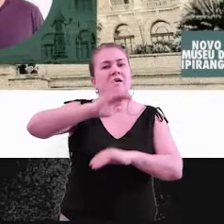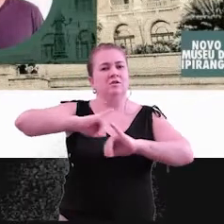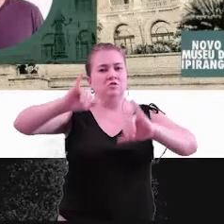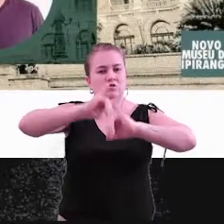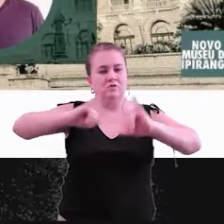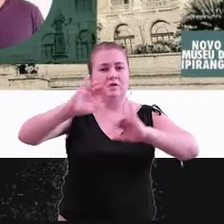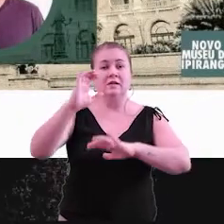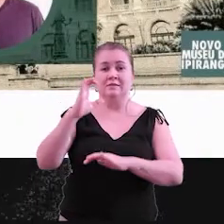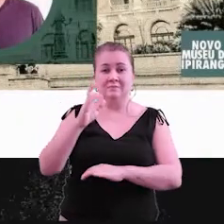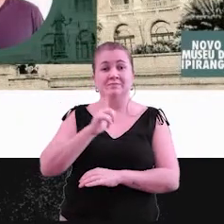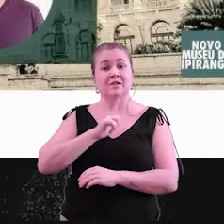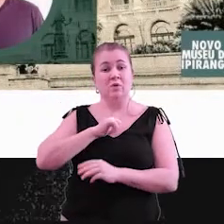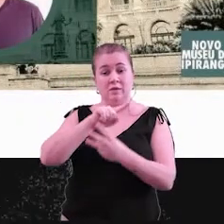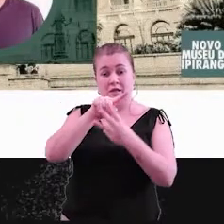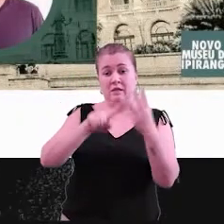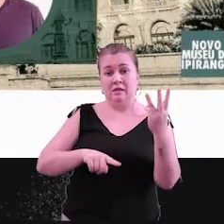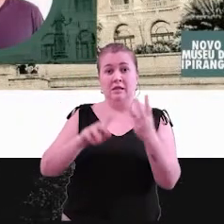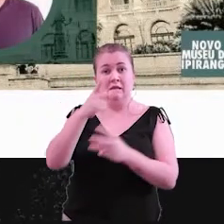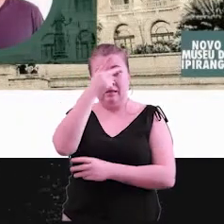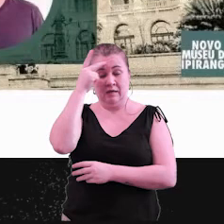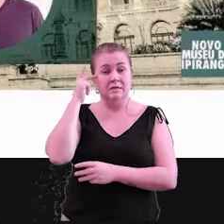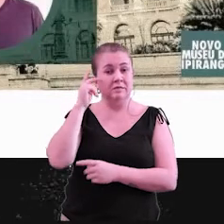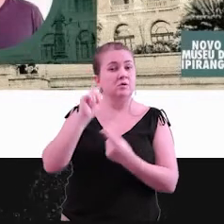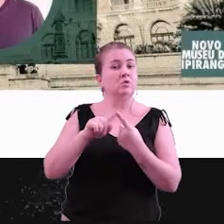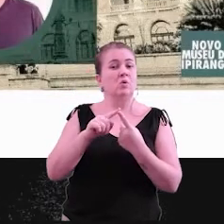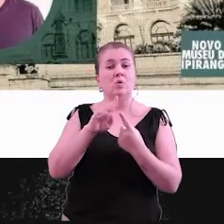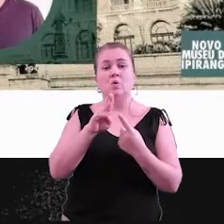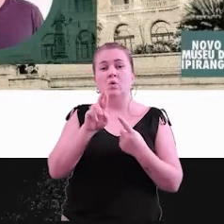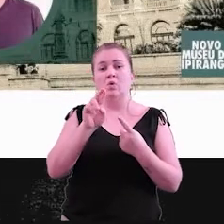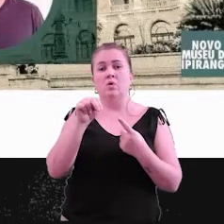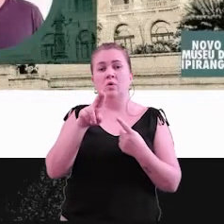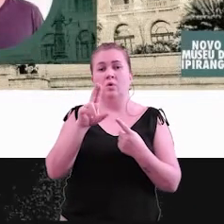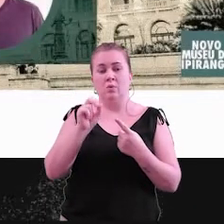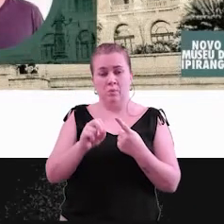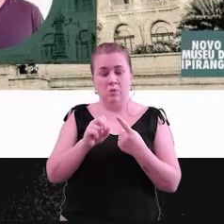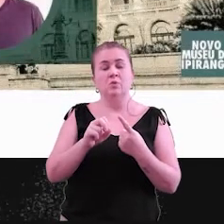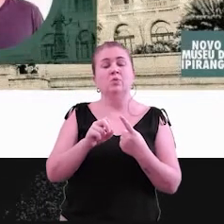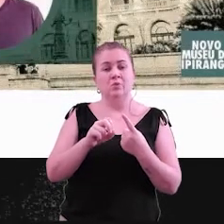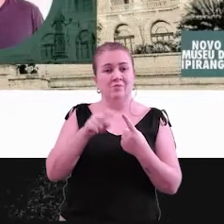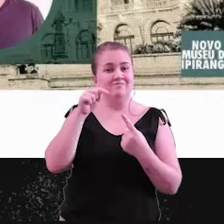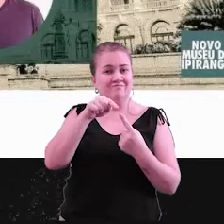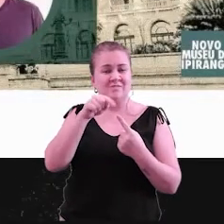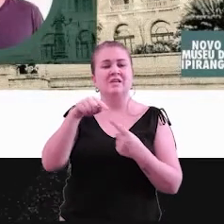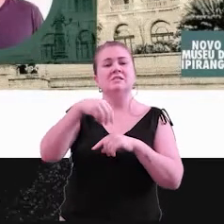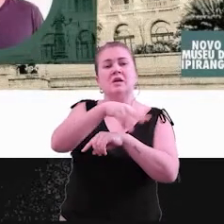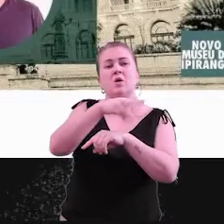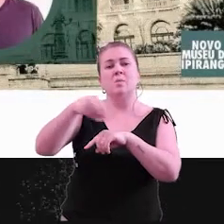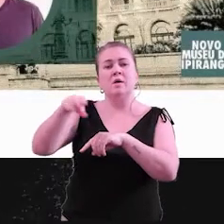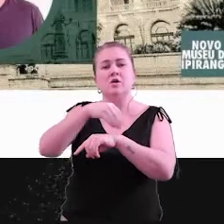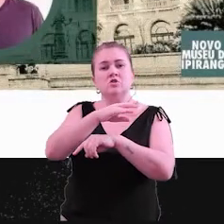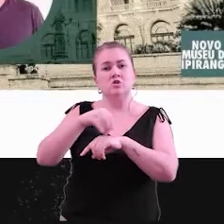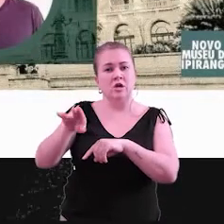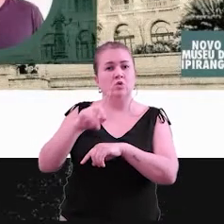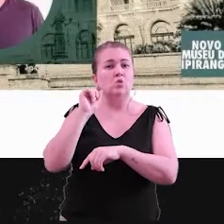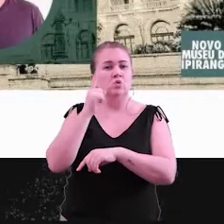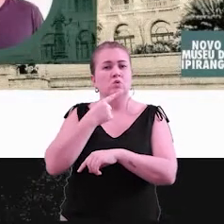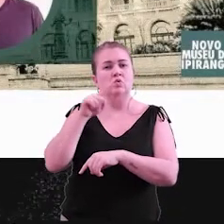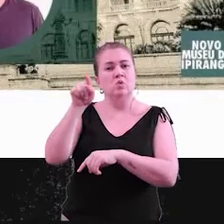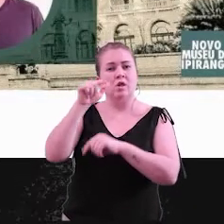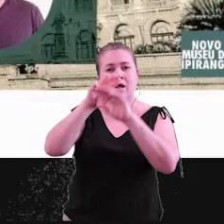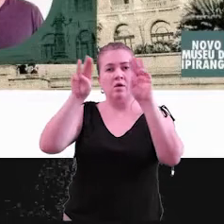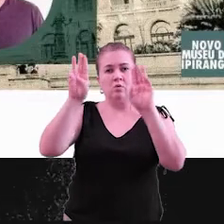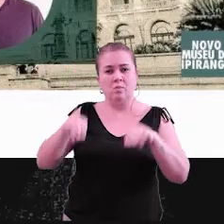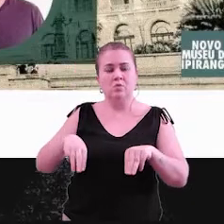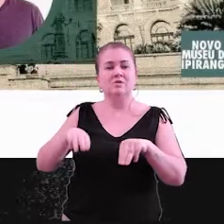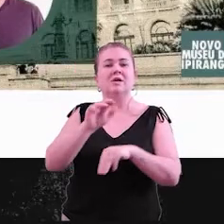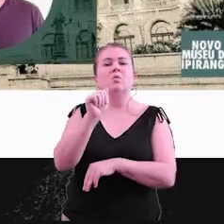eu trouxe 3 pessoas, uma é o Bruno, que é um mediador surdo do Museu do Amanhã, um educador